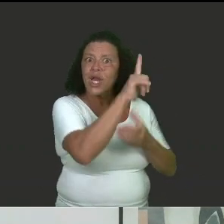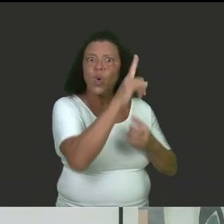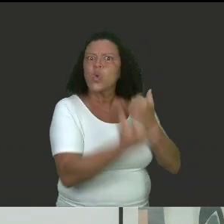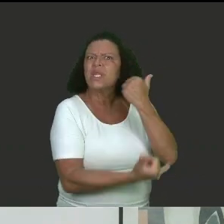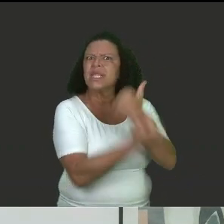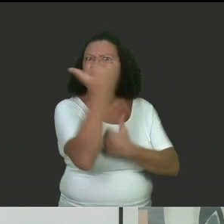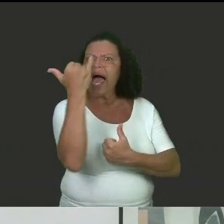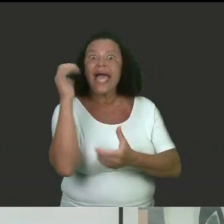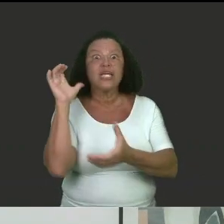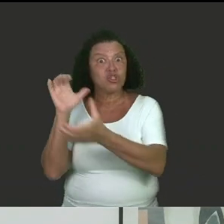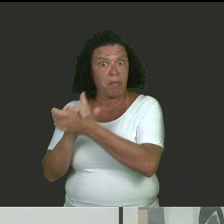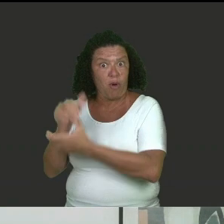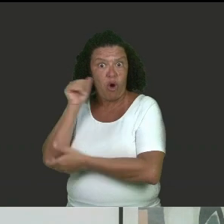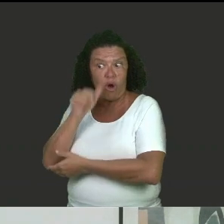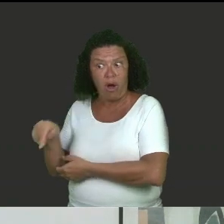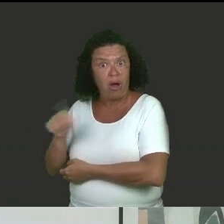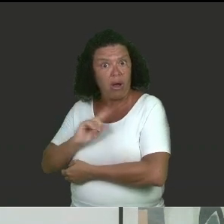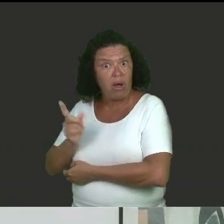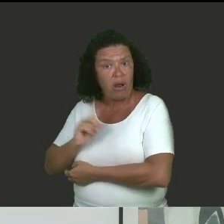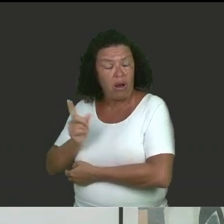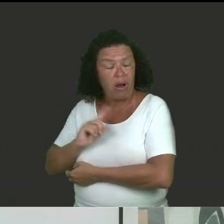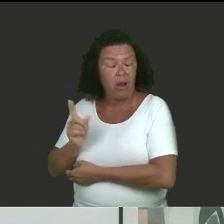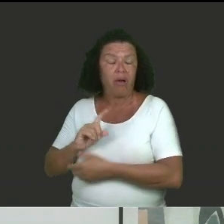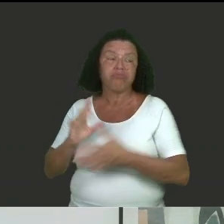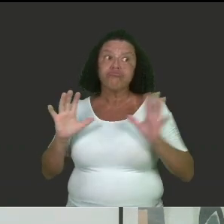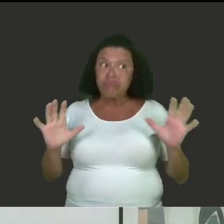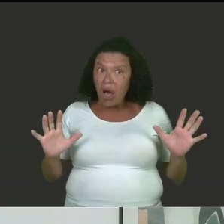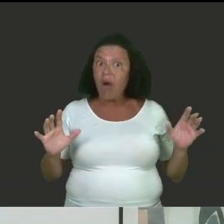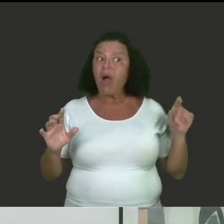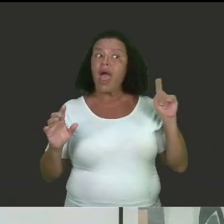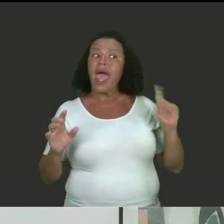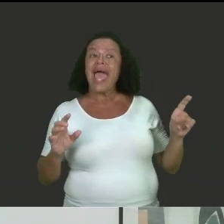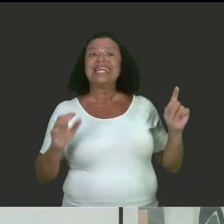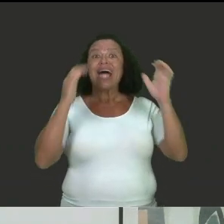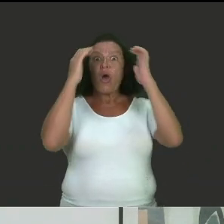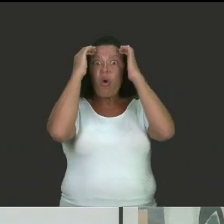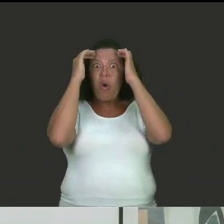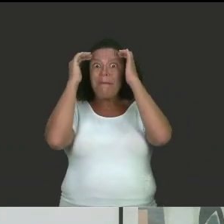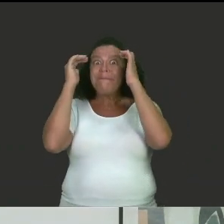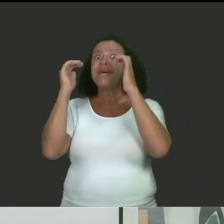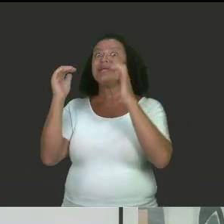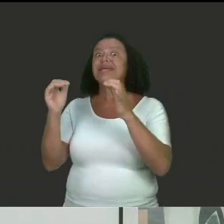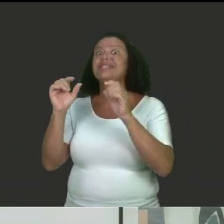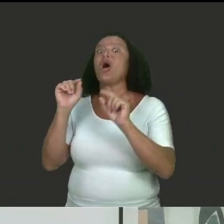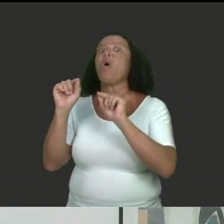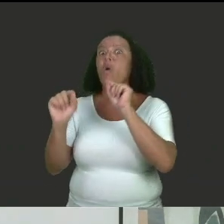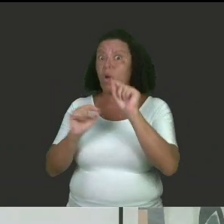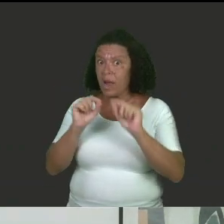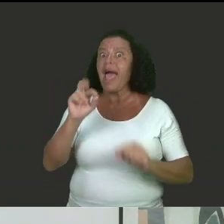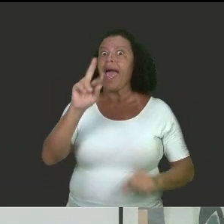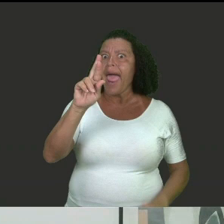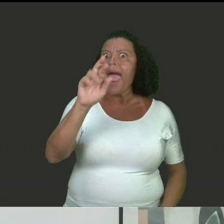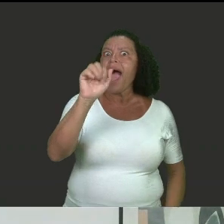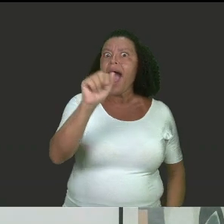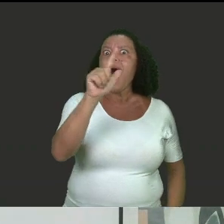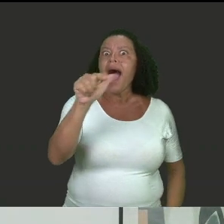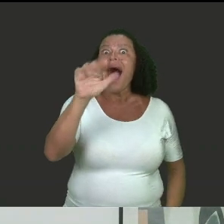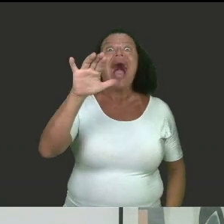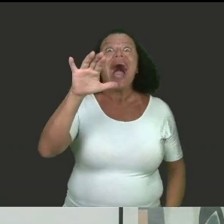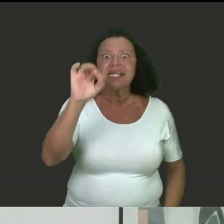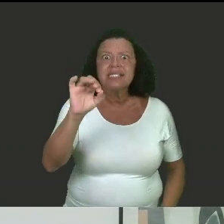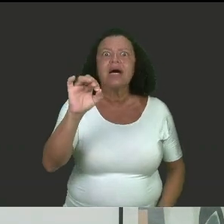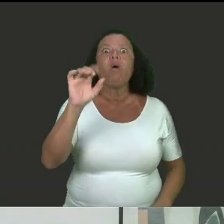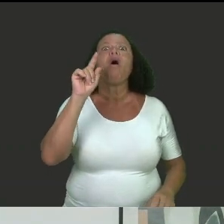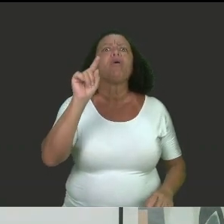esposa pelo fato dele estar obedecendo, quer dizer, a razão falando, ele está